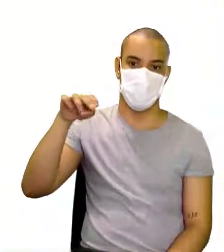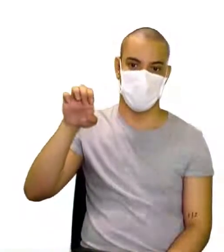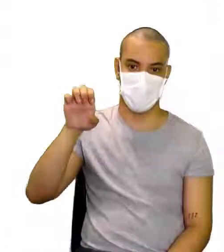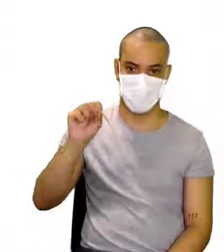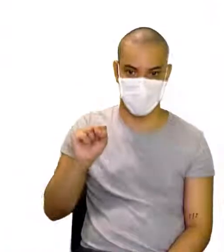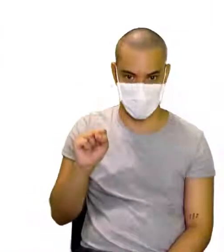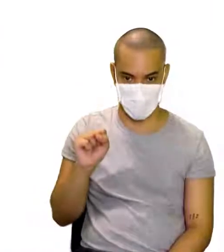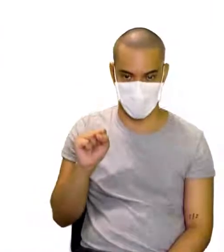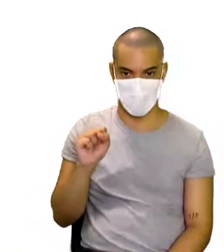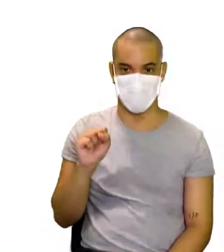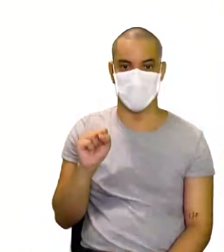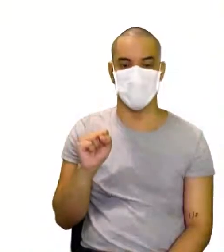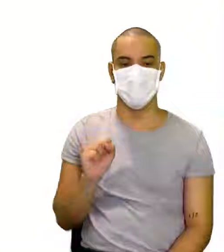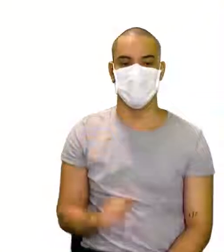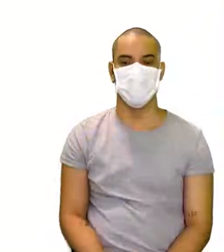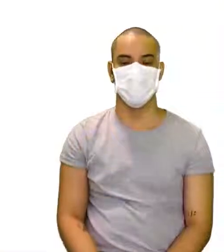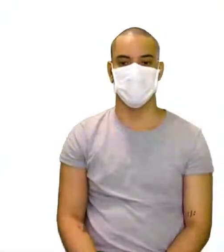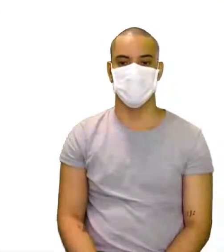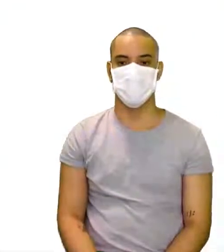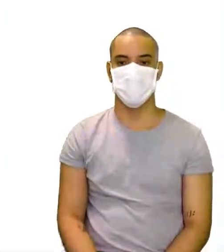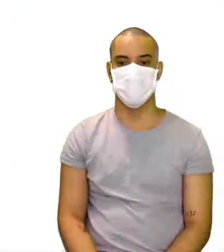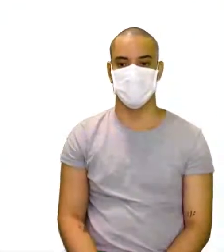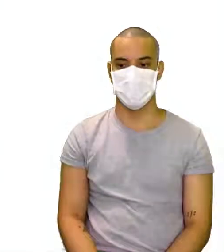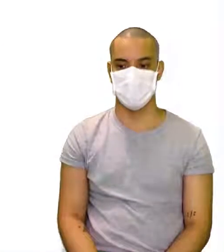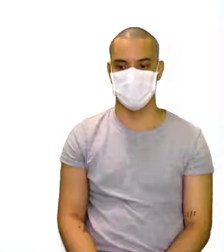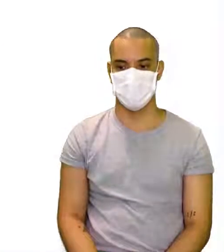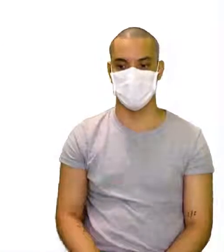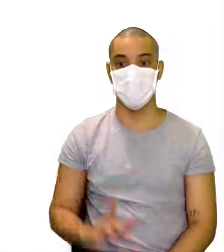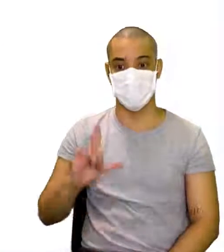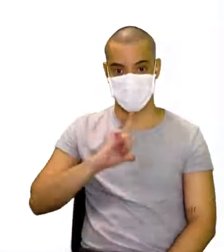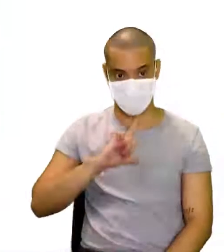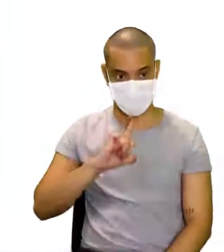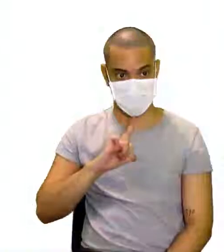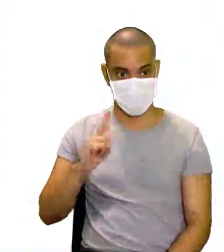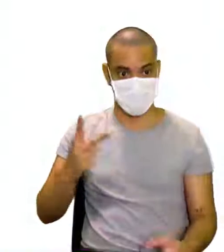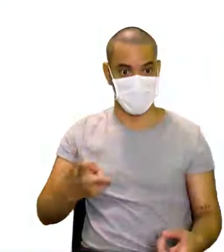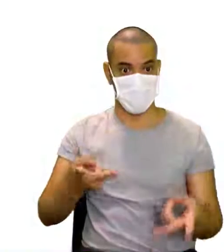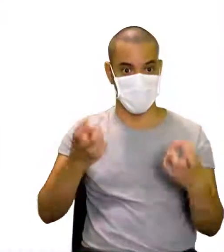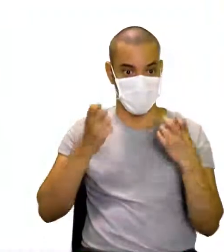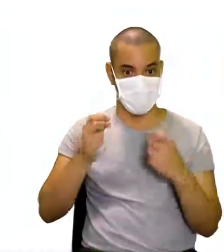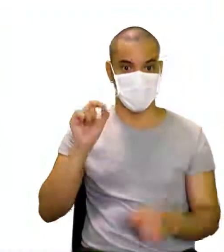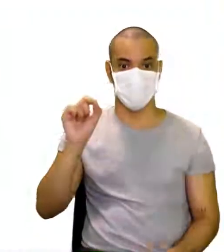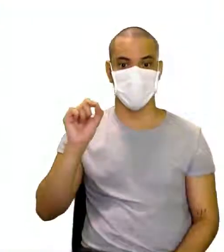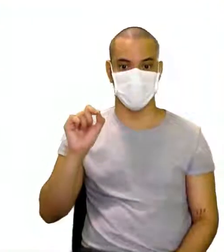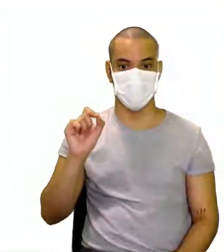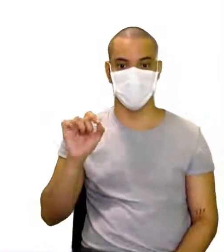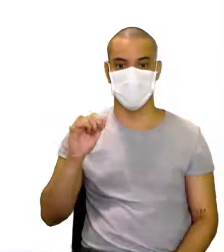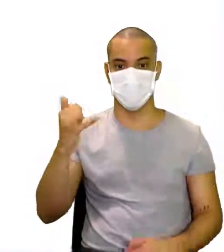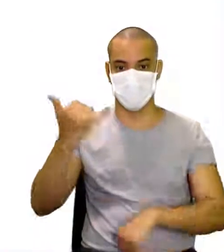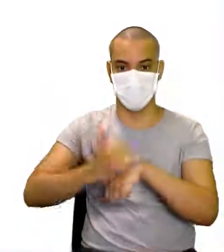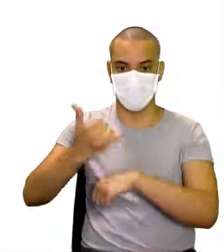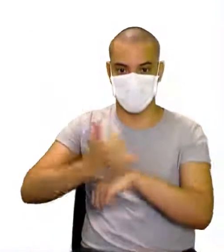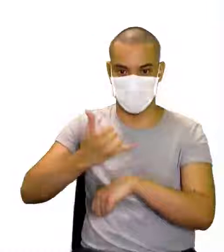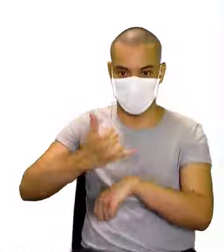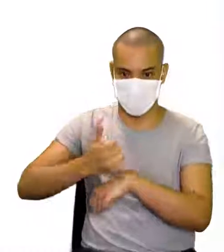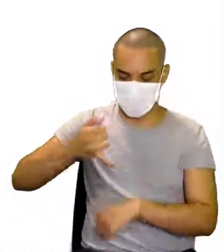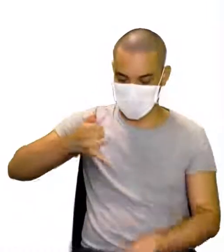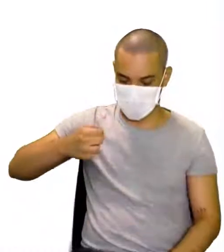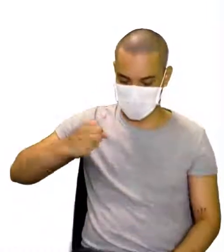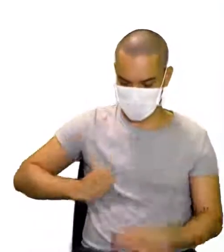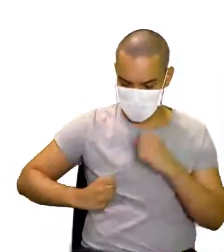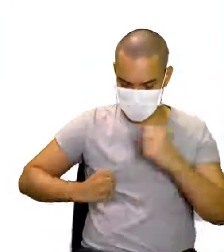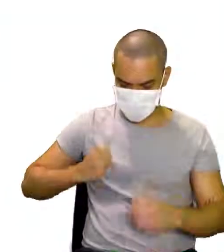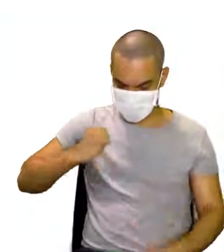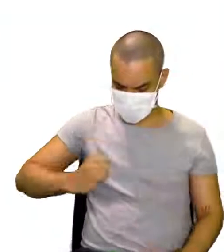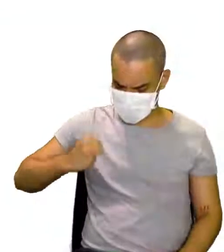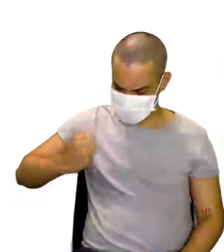magnésio, né, pessoal? Lembra magnetismo. Magnes teria percebido que a ponta de ferro do seu cajado